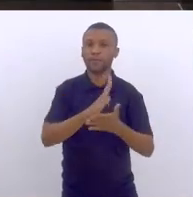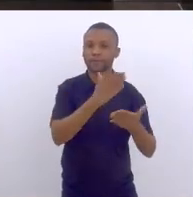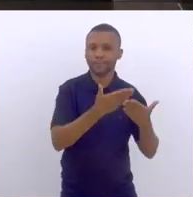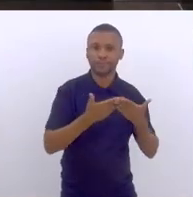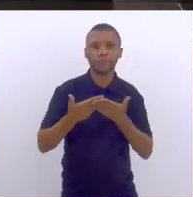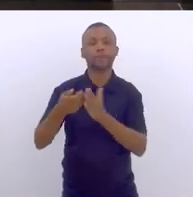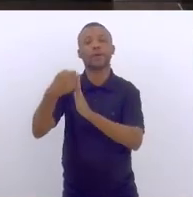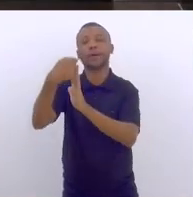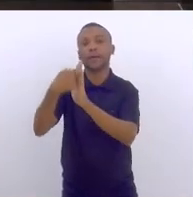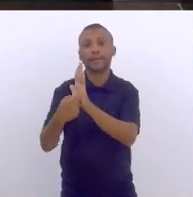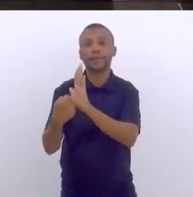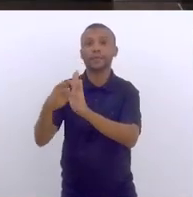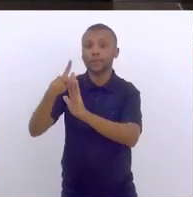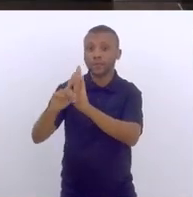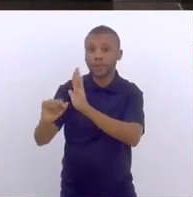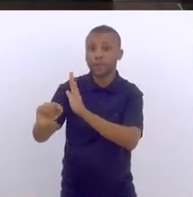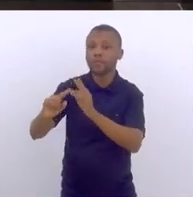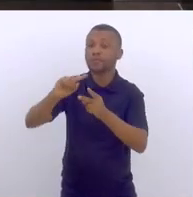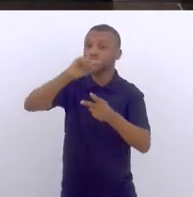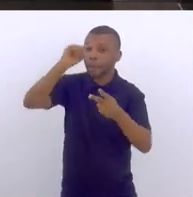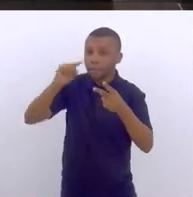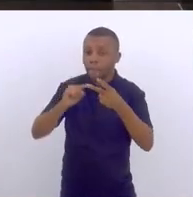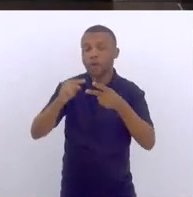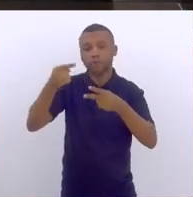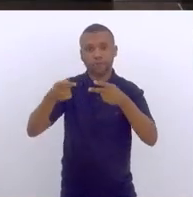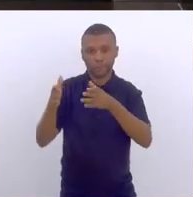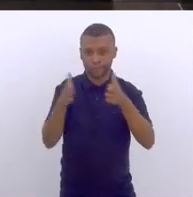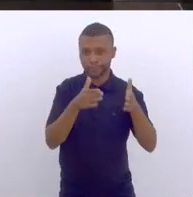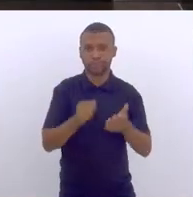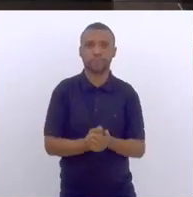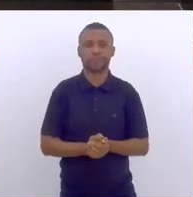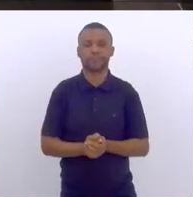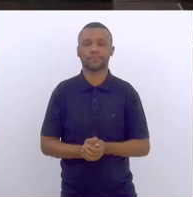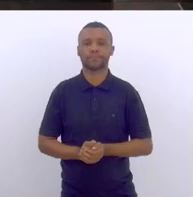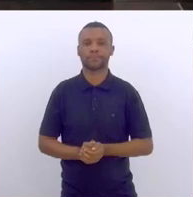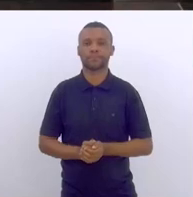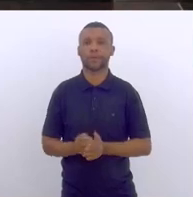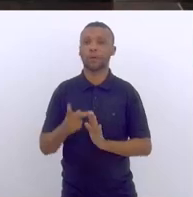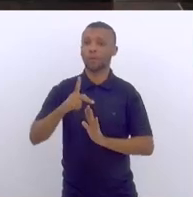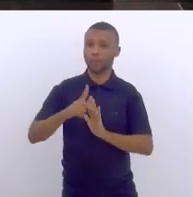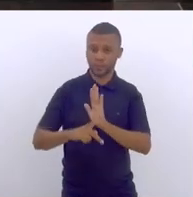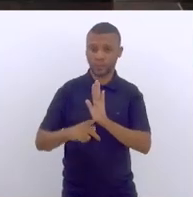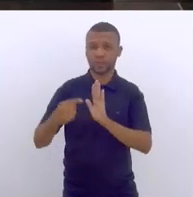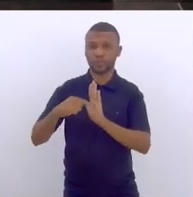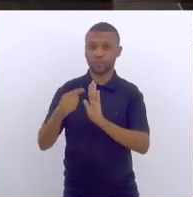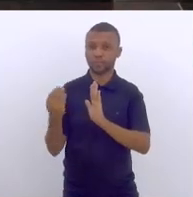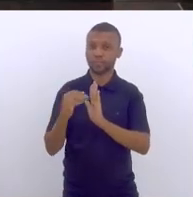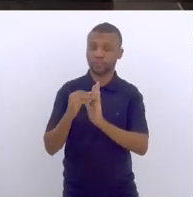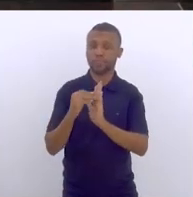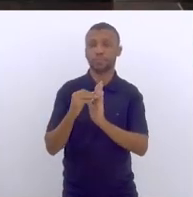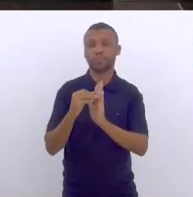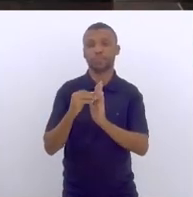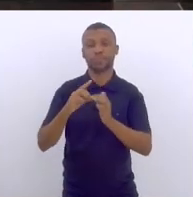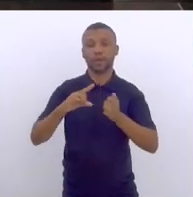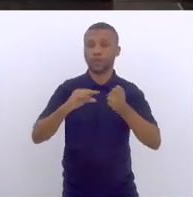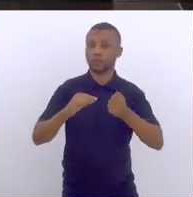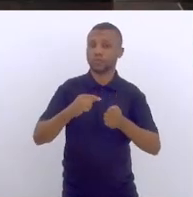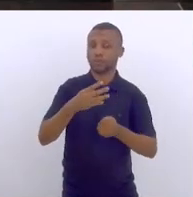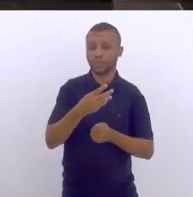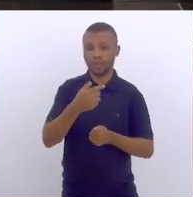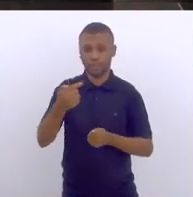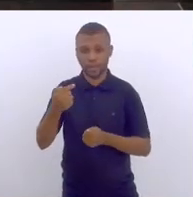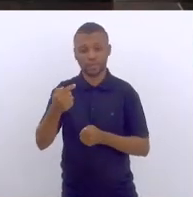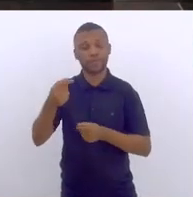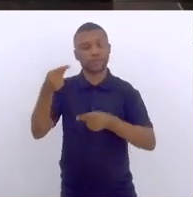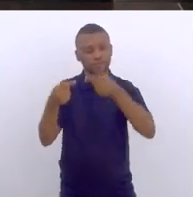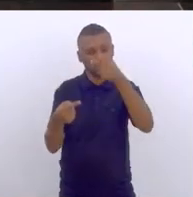a redação do vencido para a segunda discussão. Incluídos na ordem do dia, de acordo com o parágrafo 1º do artigo 47 do Regimento Interno e Tramitação Ordinária, em primeira